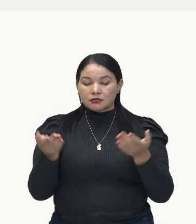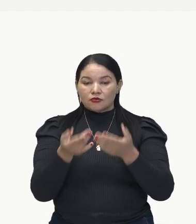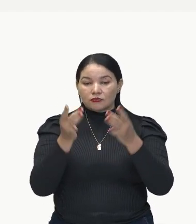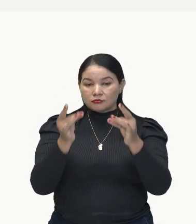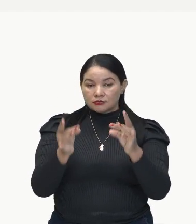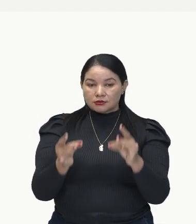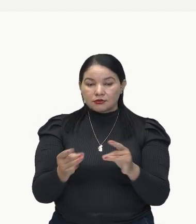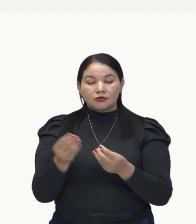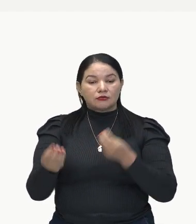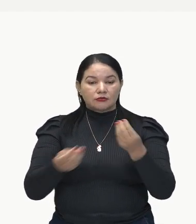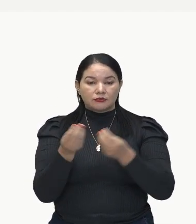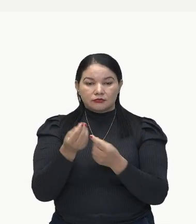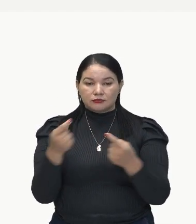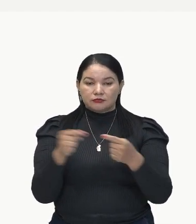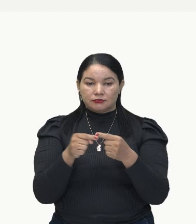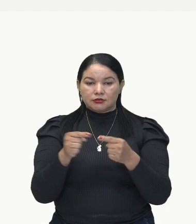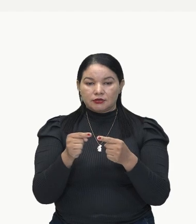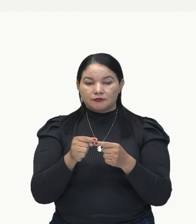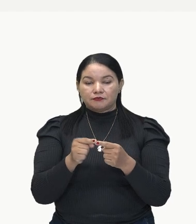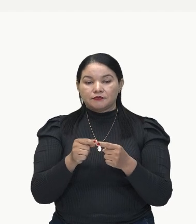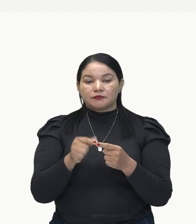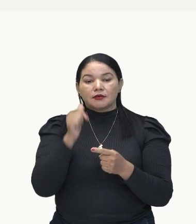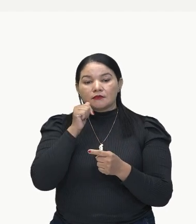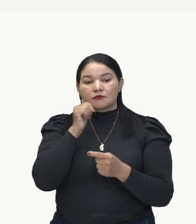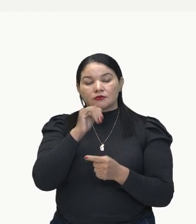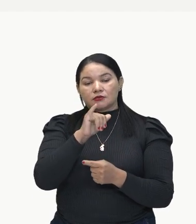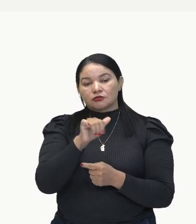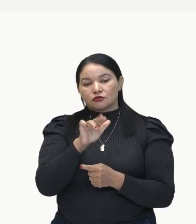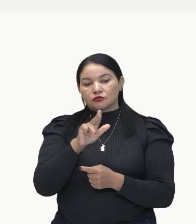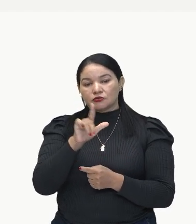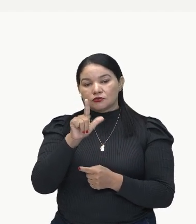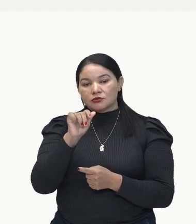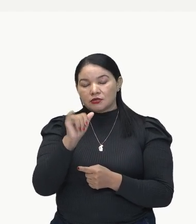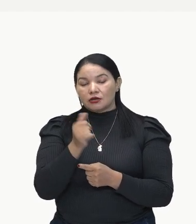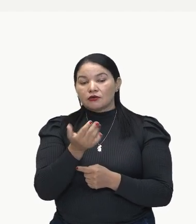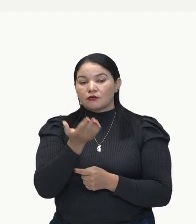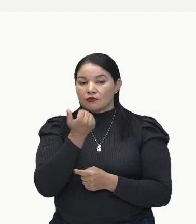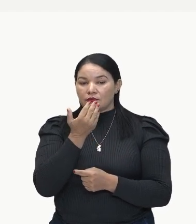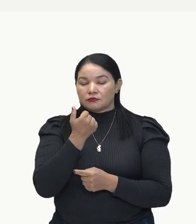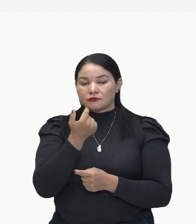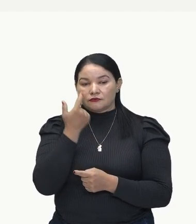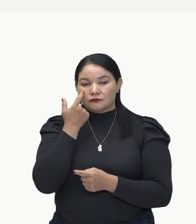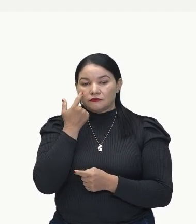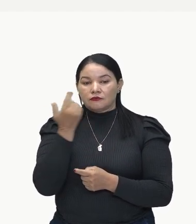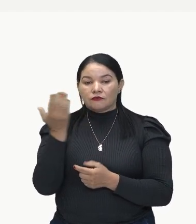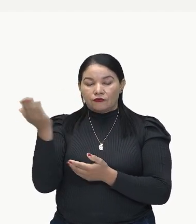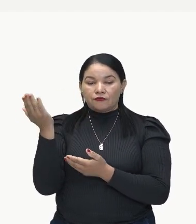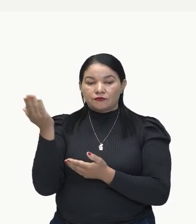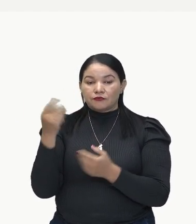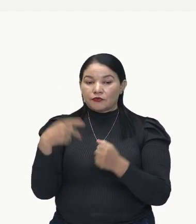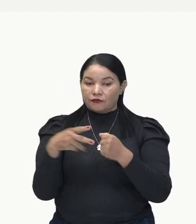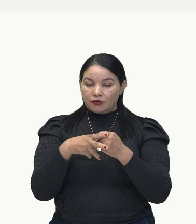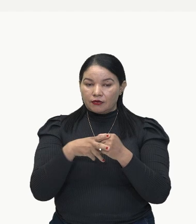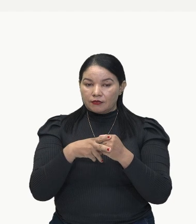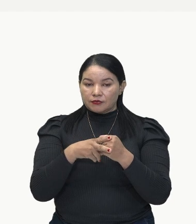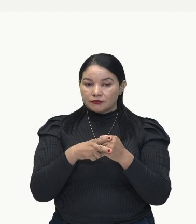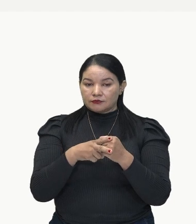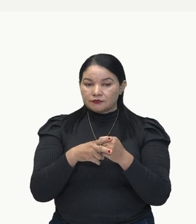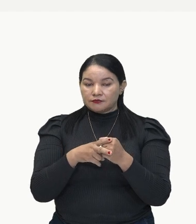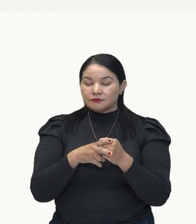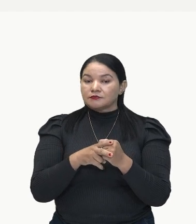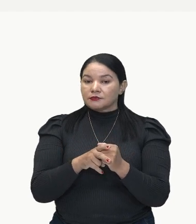pode funcionar. Júlia come. Olha o meu verbo comer aqui. Esse é o meu verbo, esse é a minha